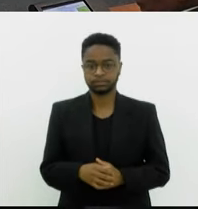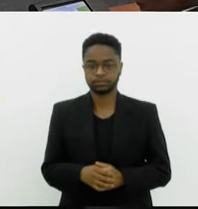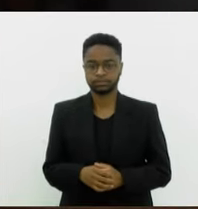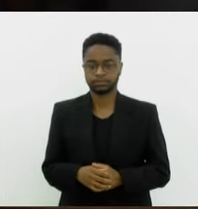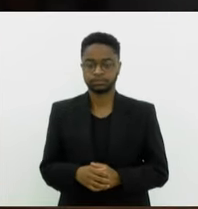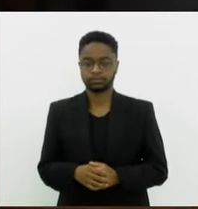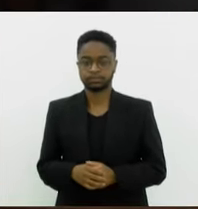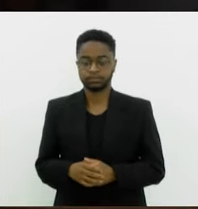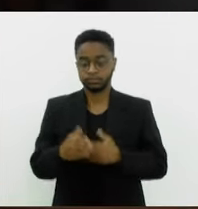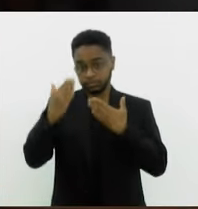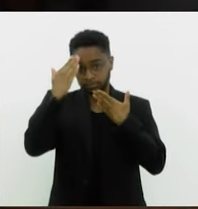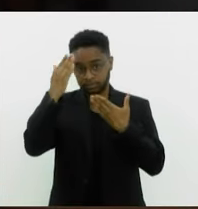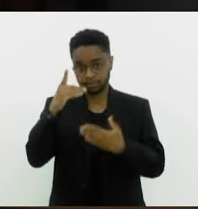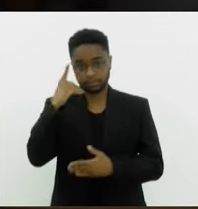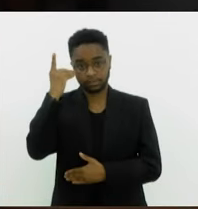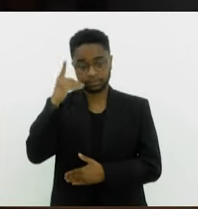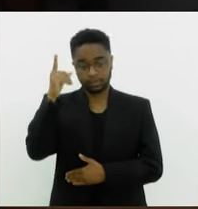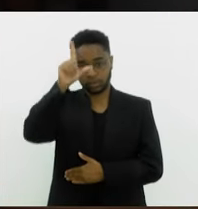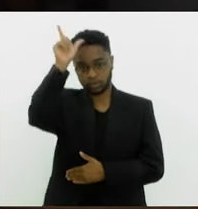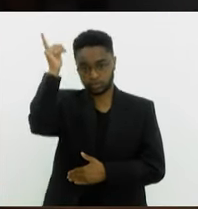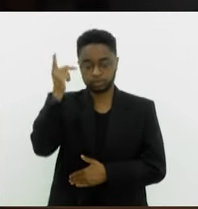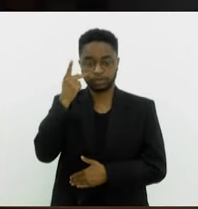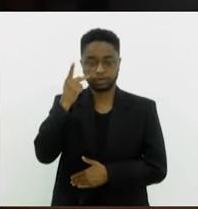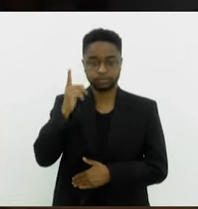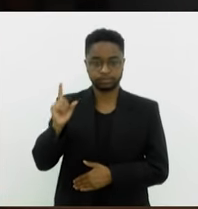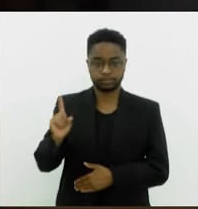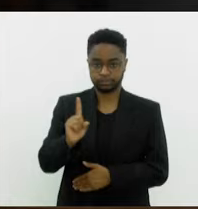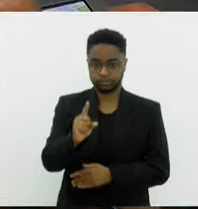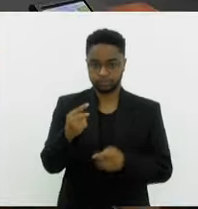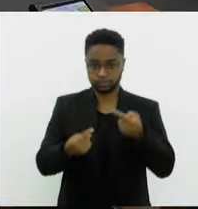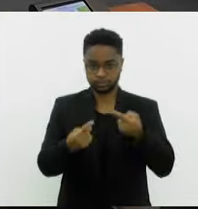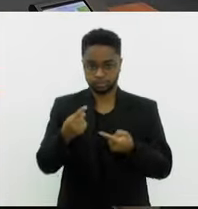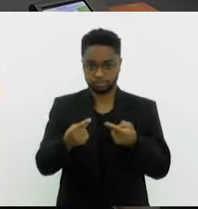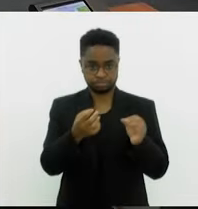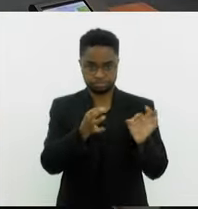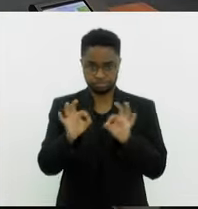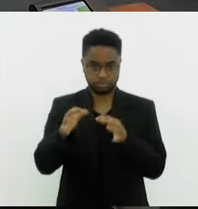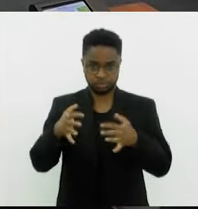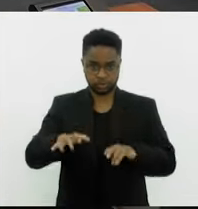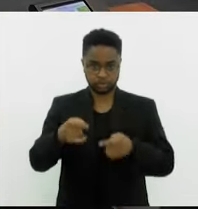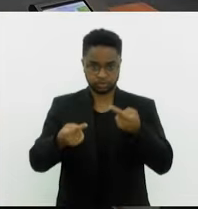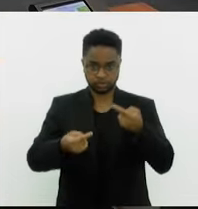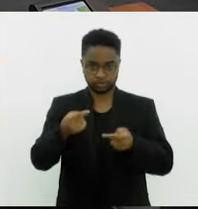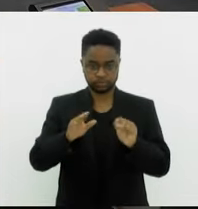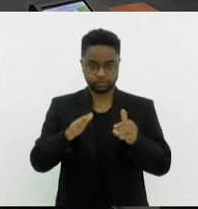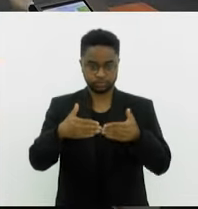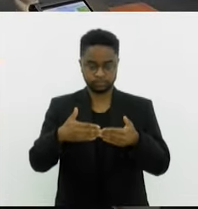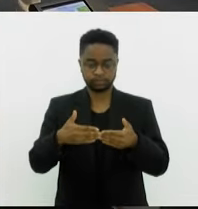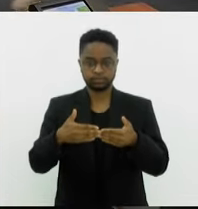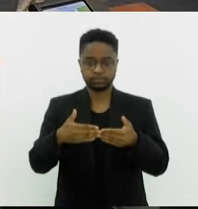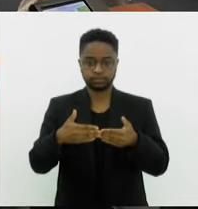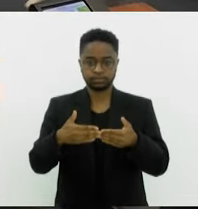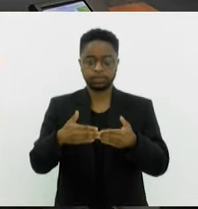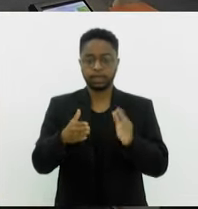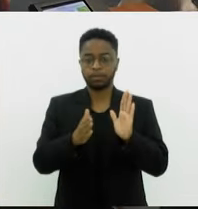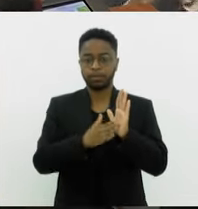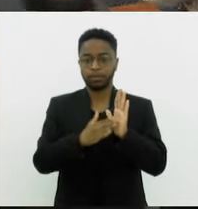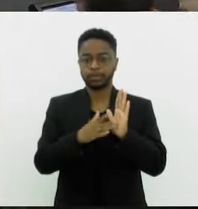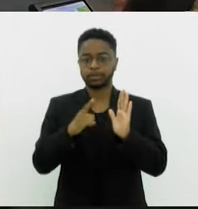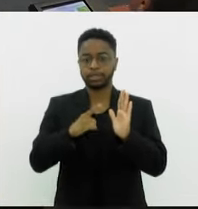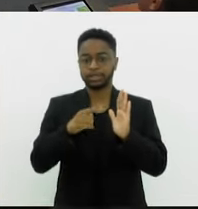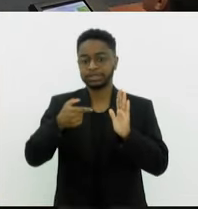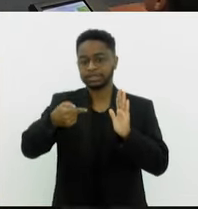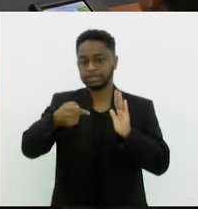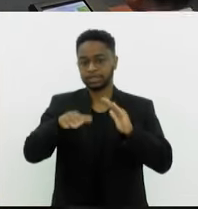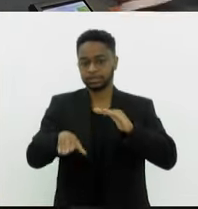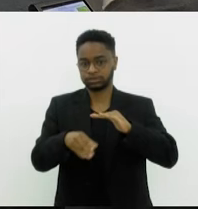Muito obrigado, deputado Luiz Paulo. Vai discutir? Não havendo mais quem queira discutir, encerrada a discussão, a presente proposta recebeu